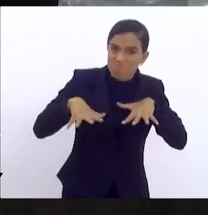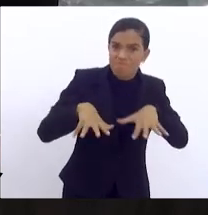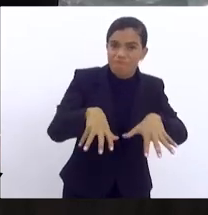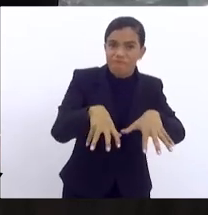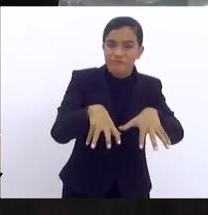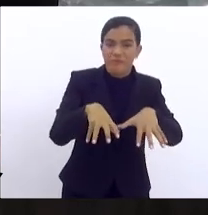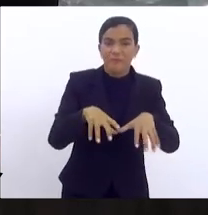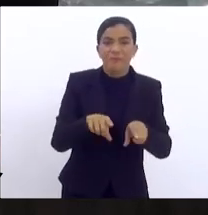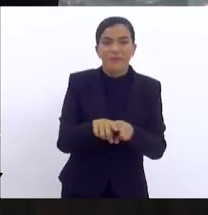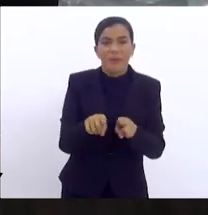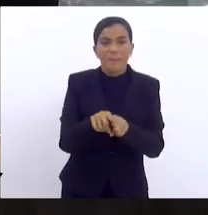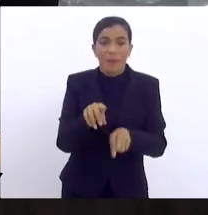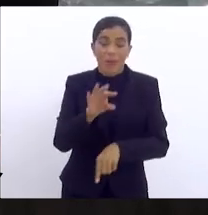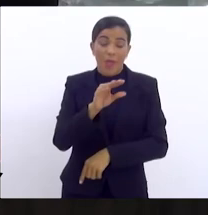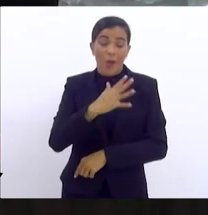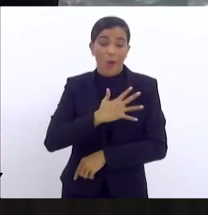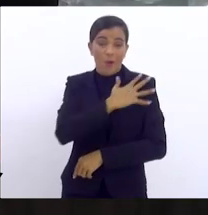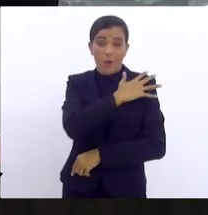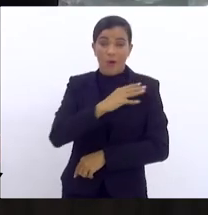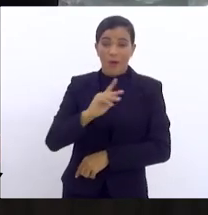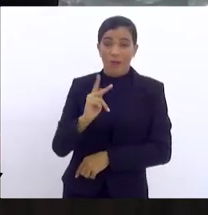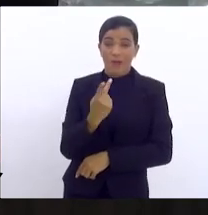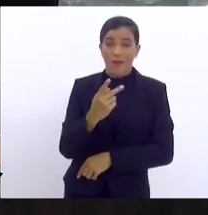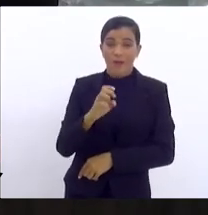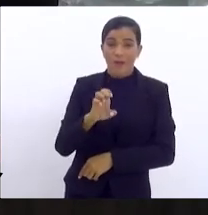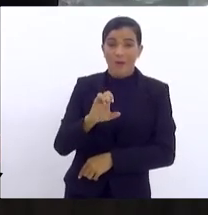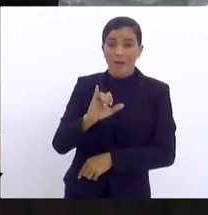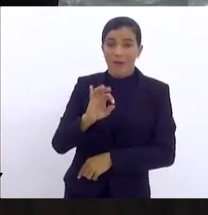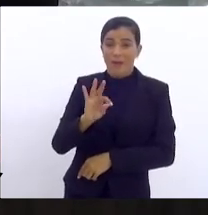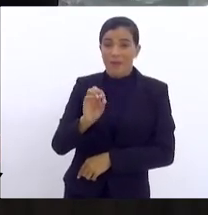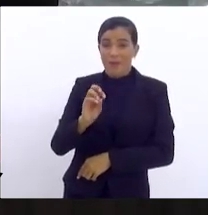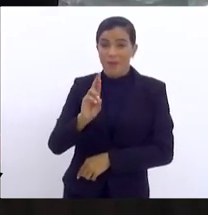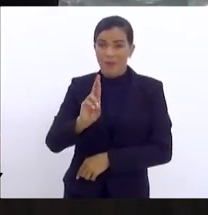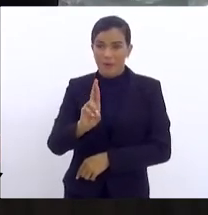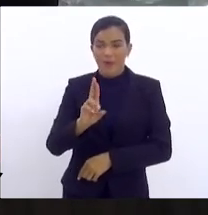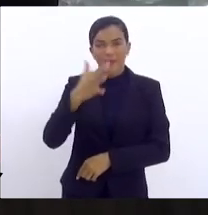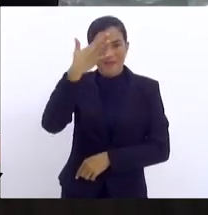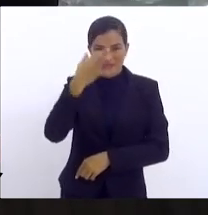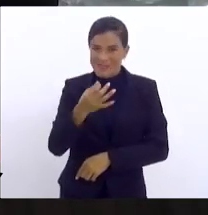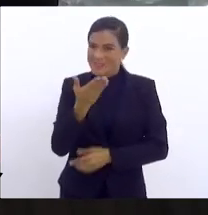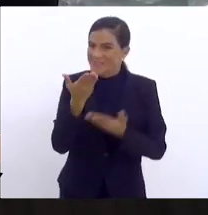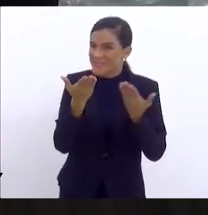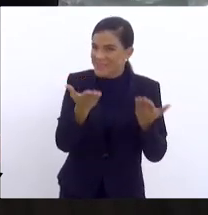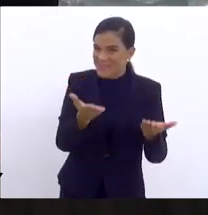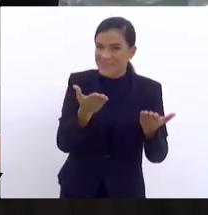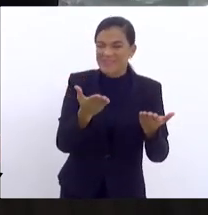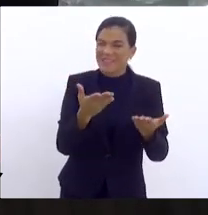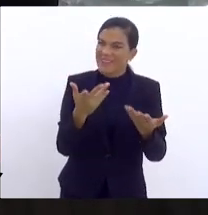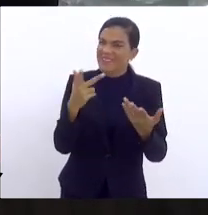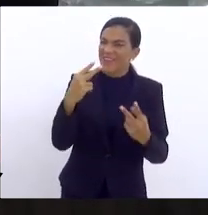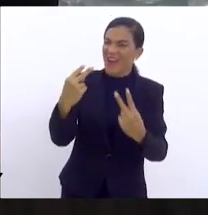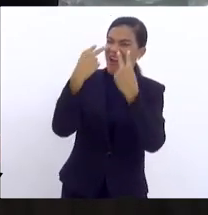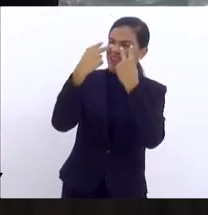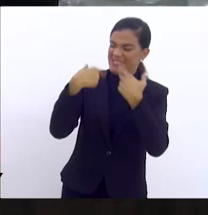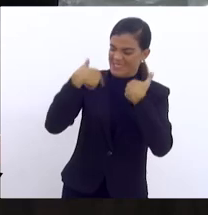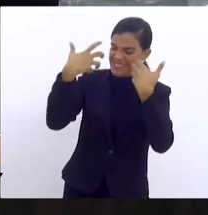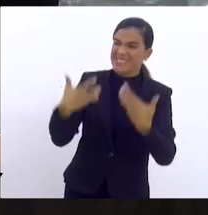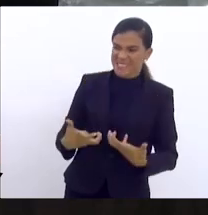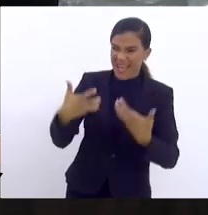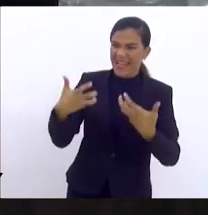agradecer o Coronel Heitor tantas vezes que eu sei que o senhor tenho certeza que você alguma esse cara é chato para caramba